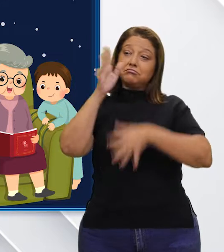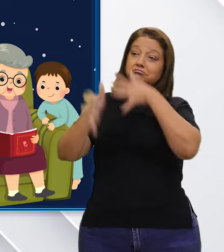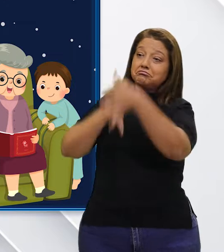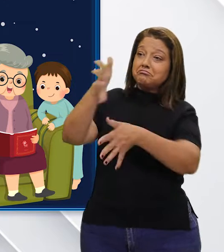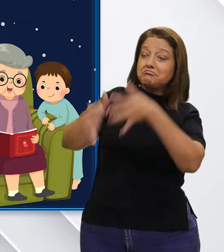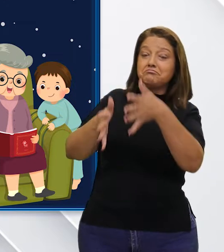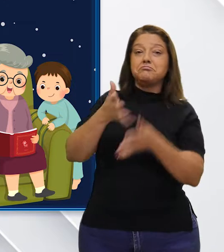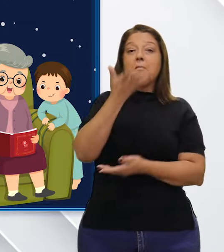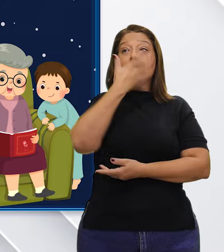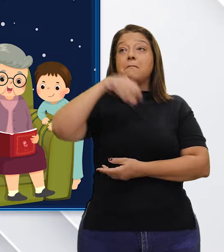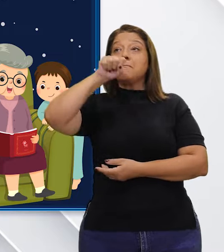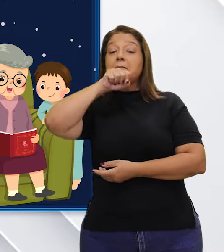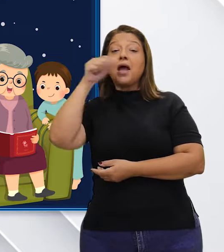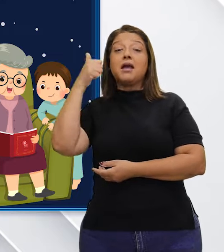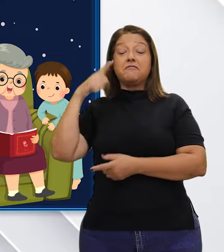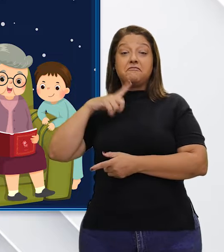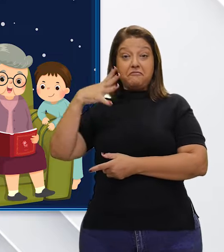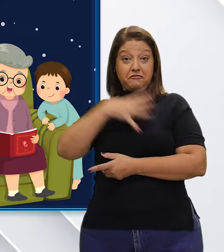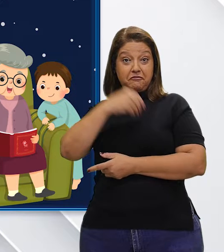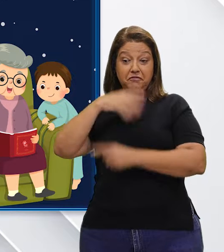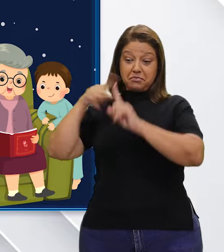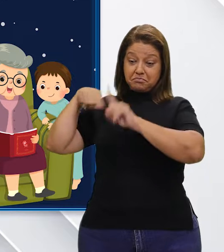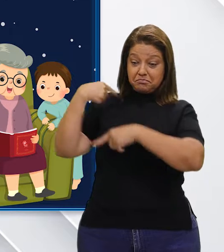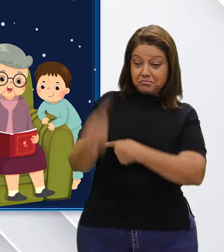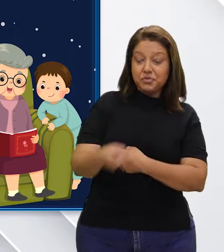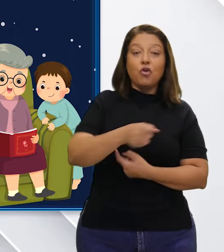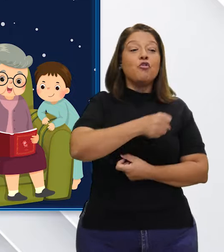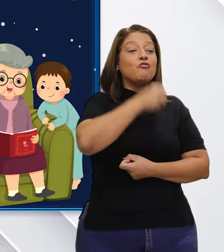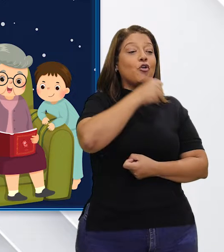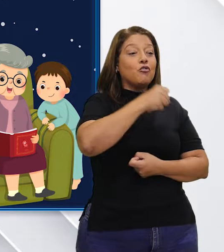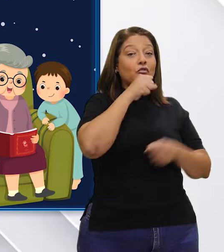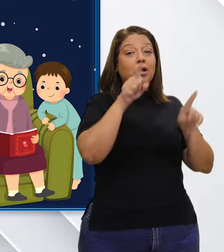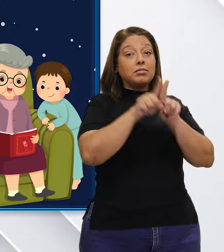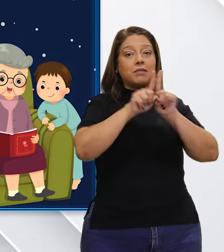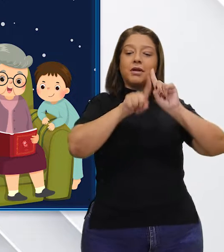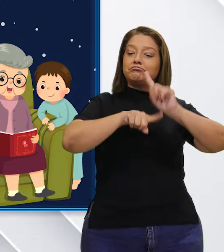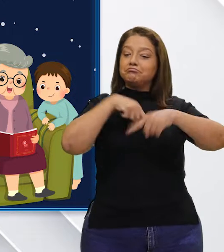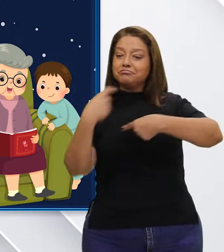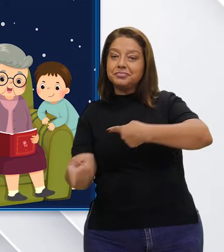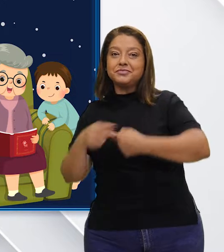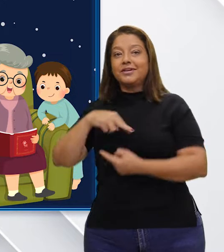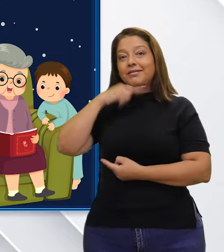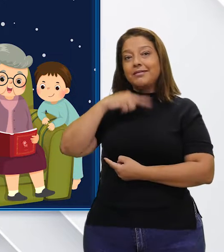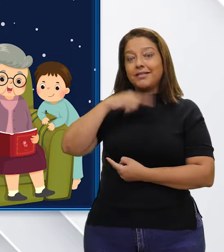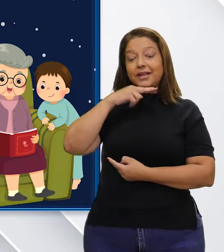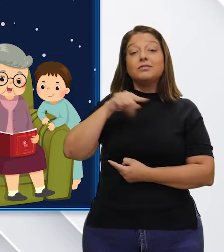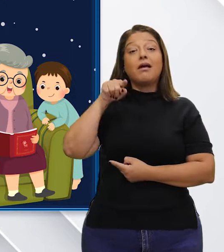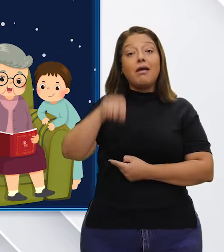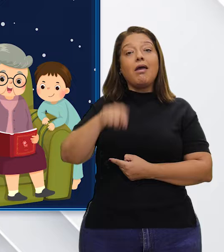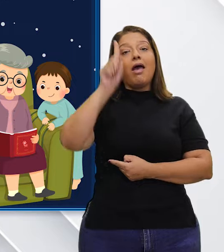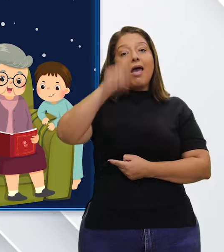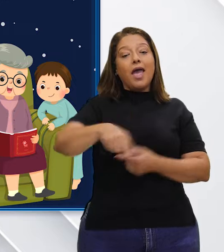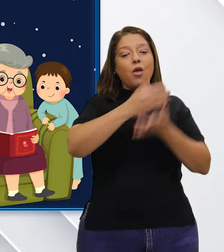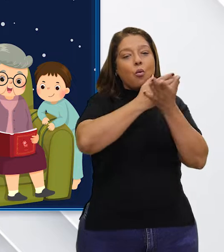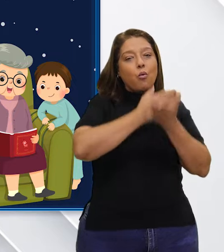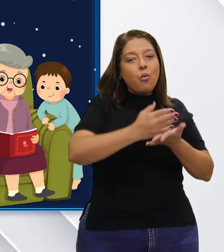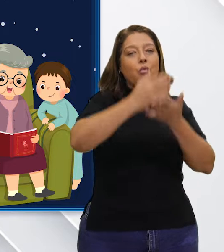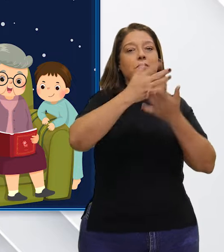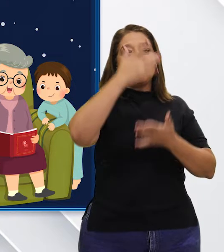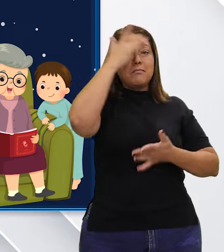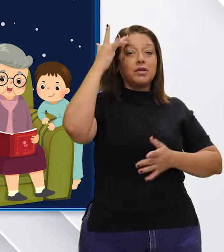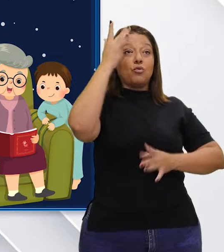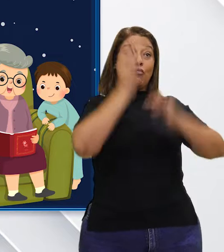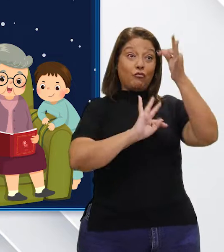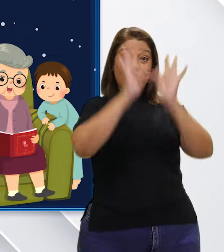de pais para filhos, de avós para netos. Elas surgem geralmente como uma parte do folclore de